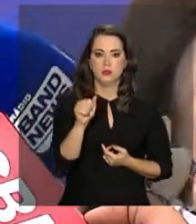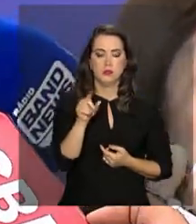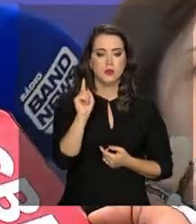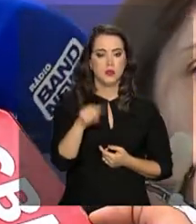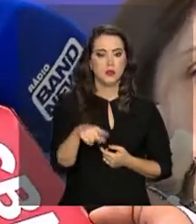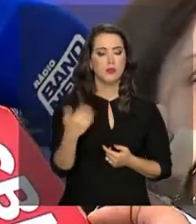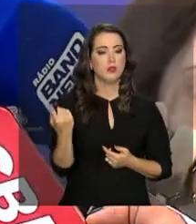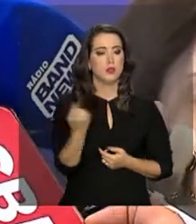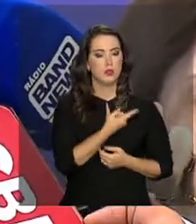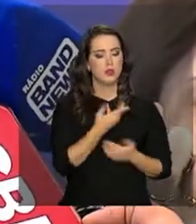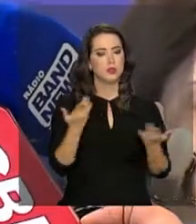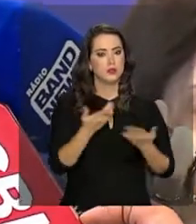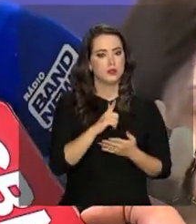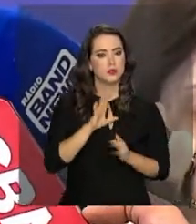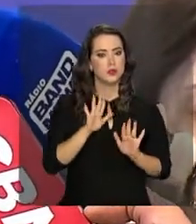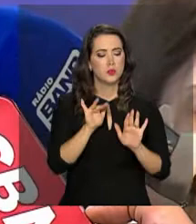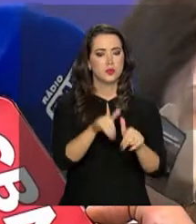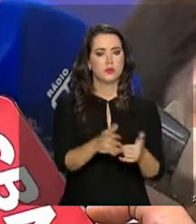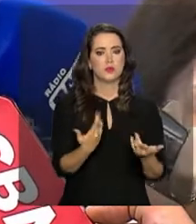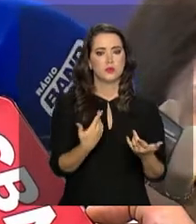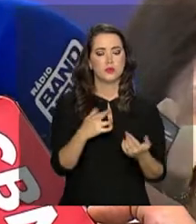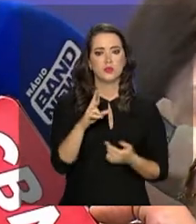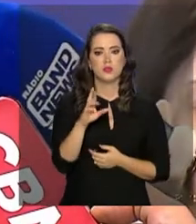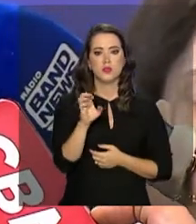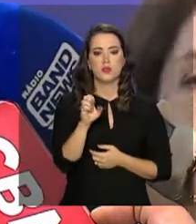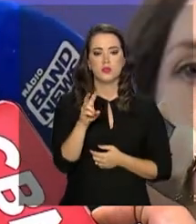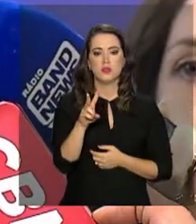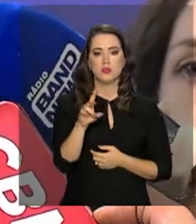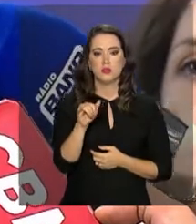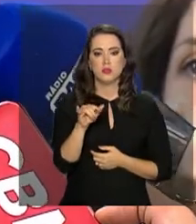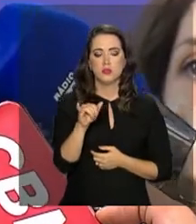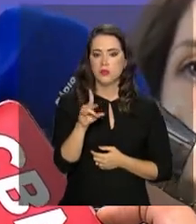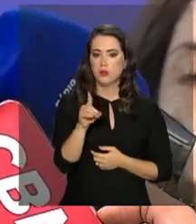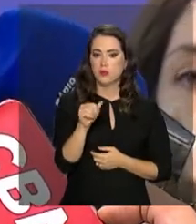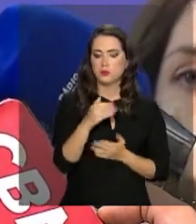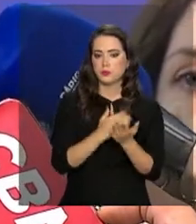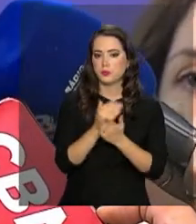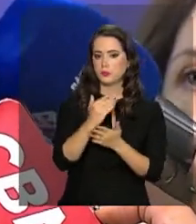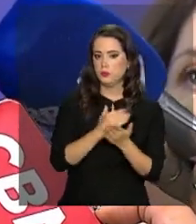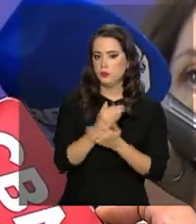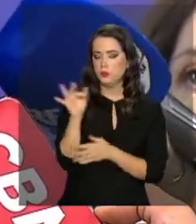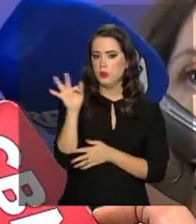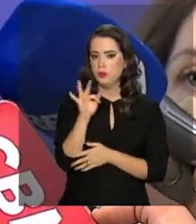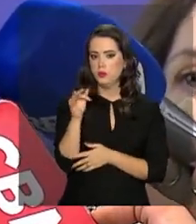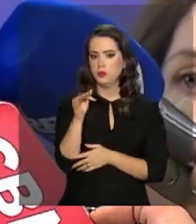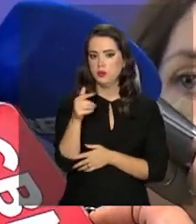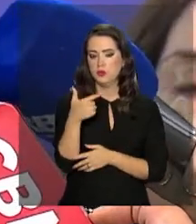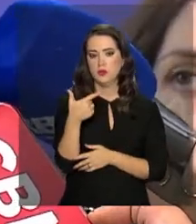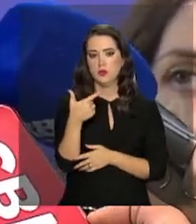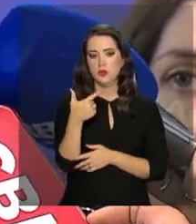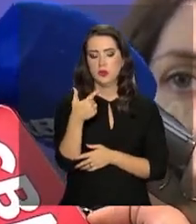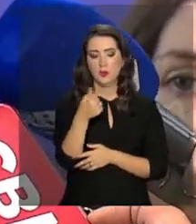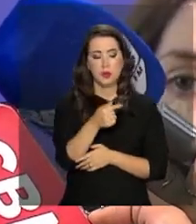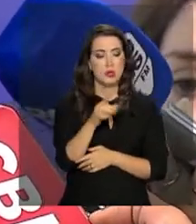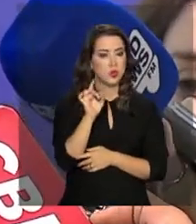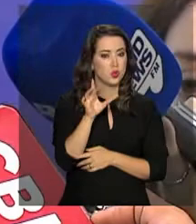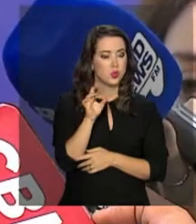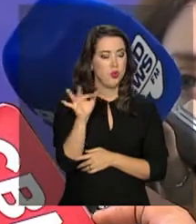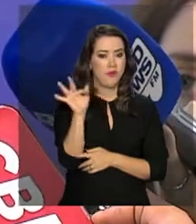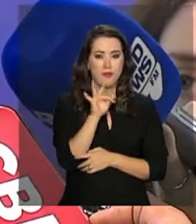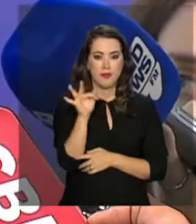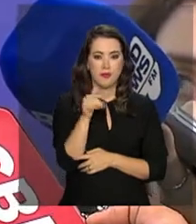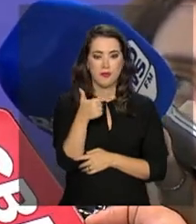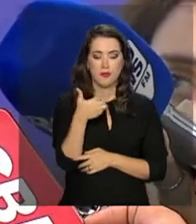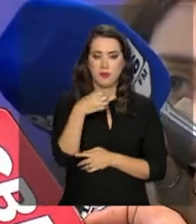nós tivemos a etapa final é do revalida que iniciou em fevereiro de 2017 é e só terá o resultado final em fevereiro de